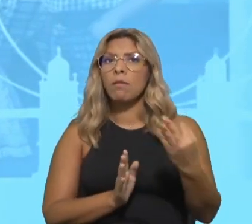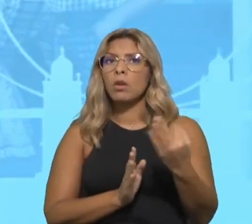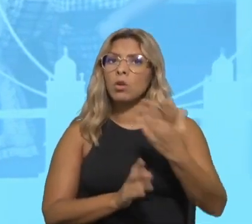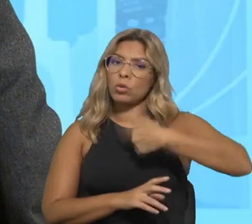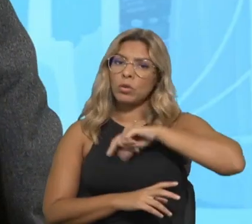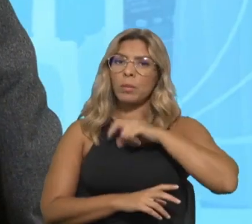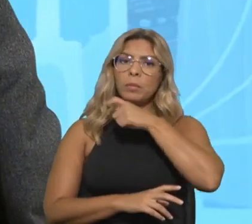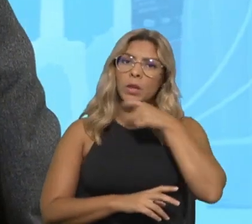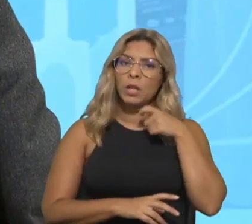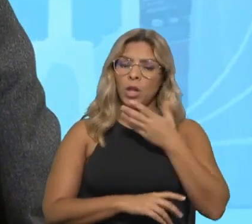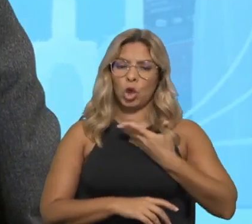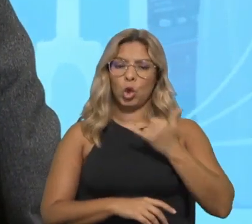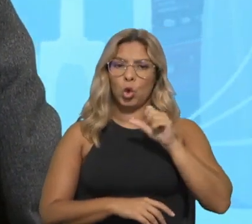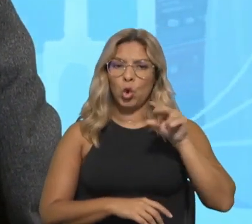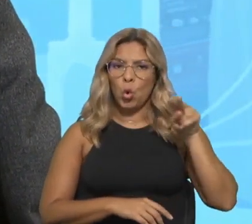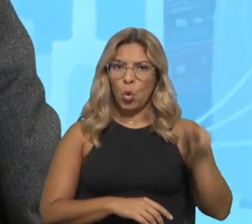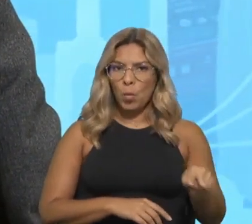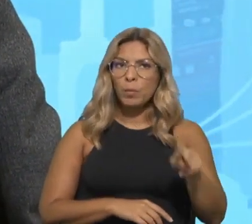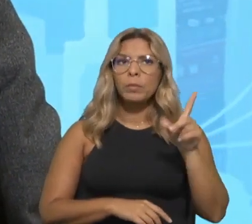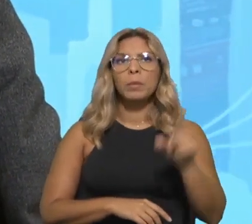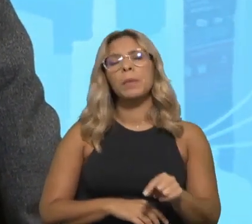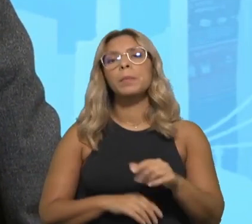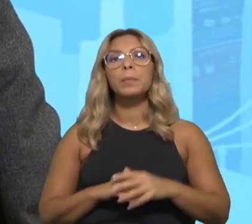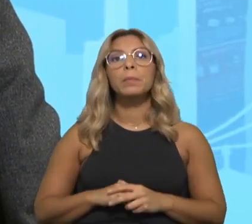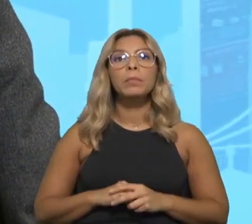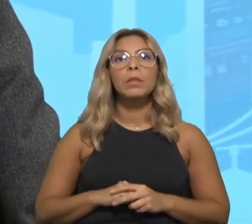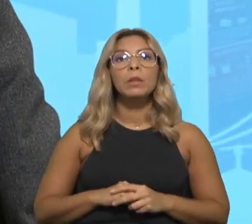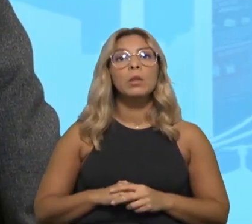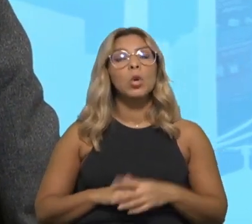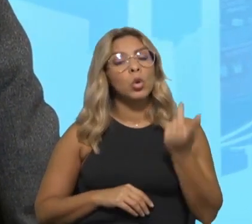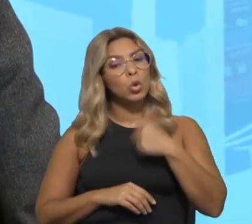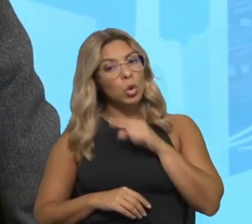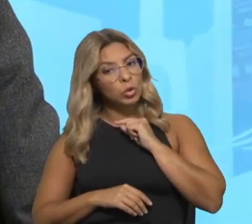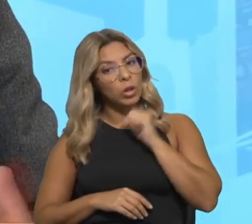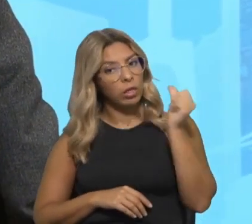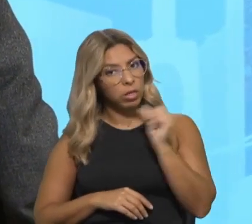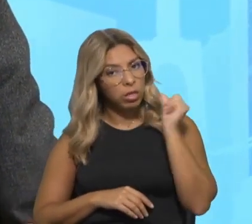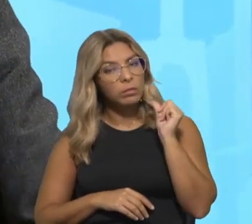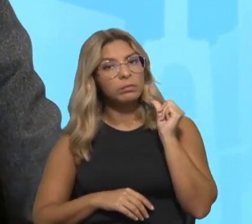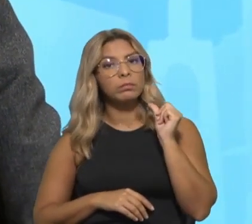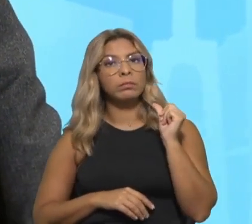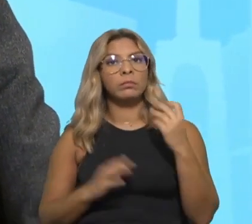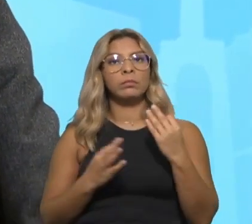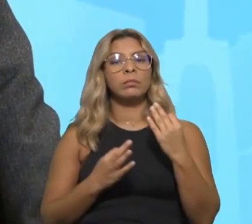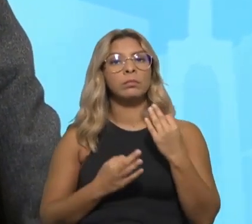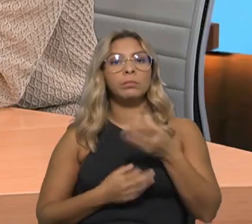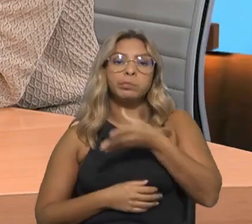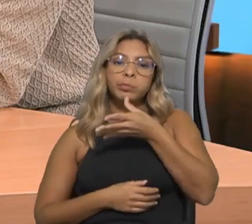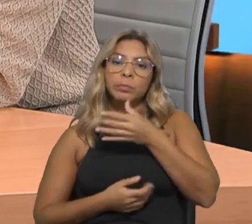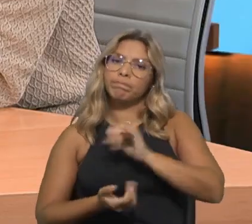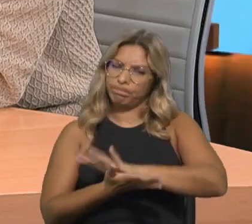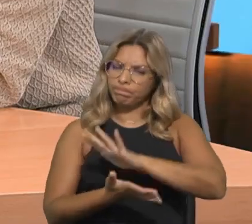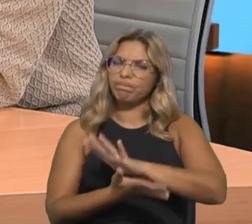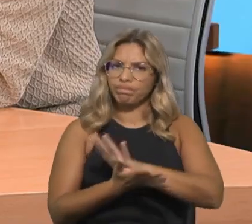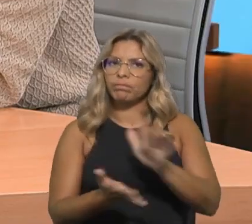padre Dion e de nós deoni anos e nesse sentido nós achamos por bem H publicar este livro